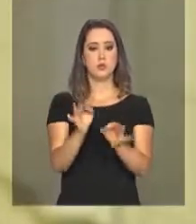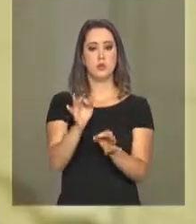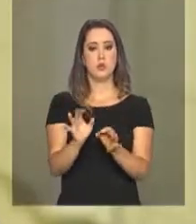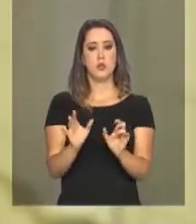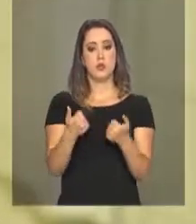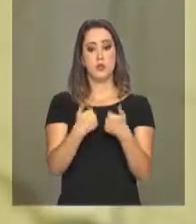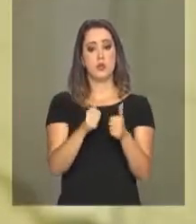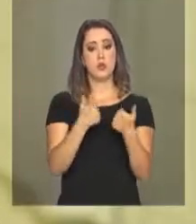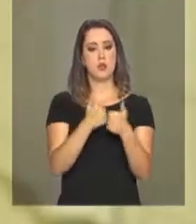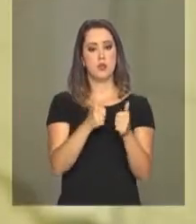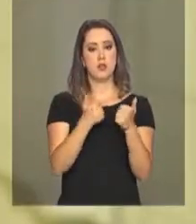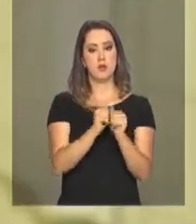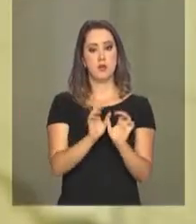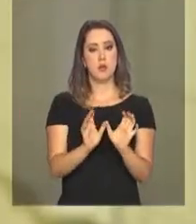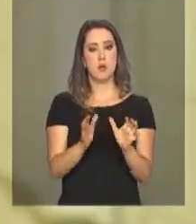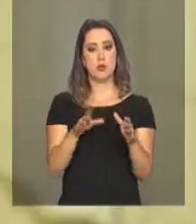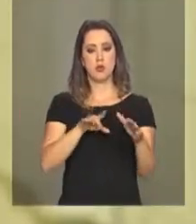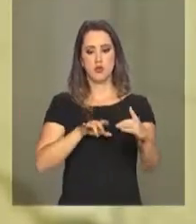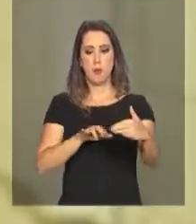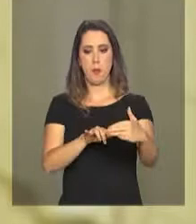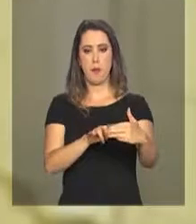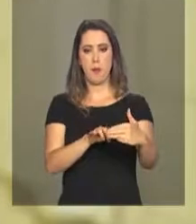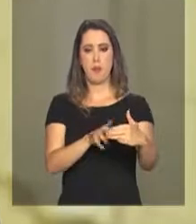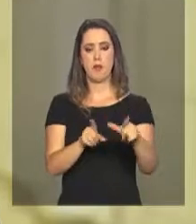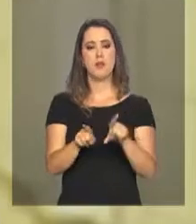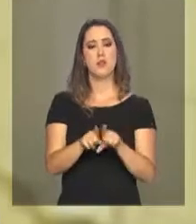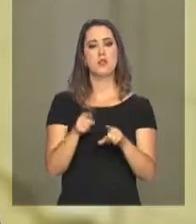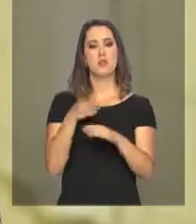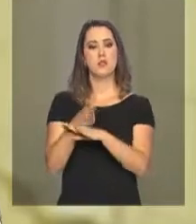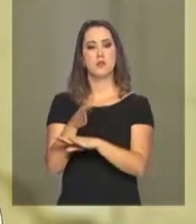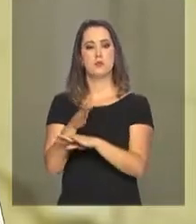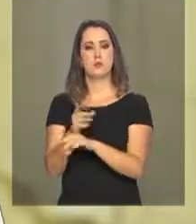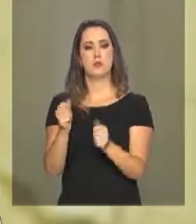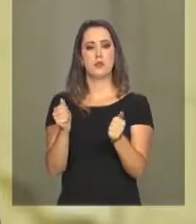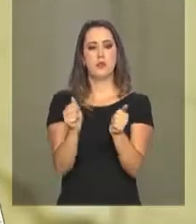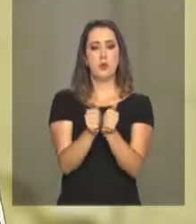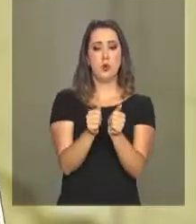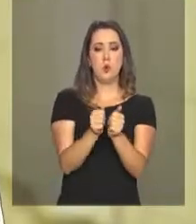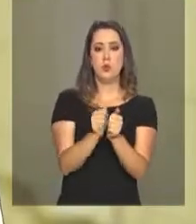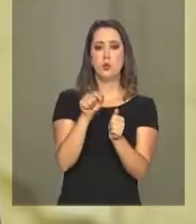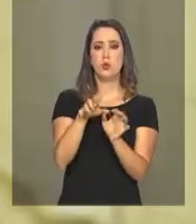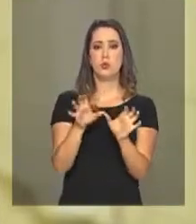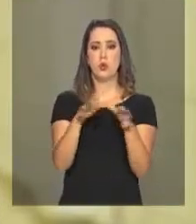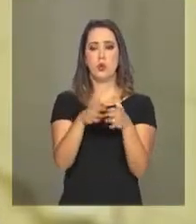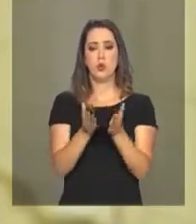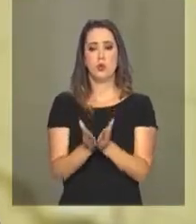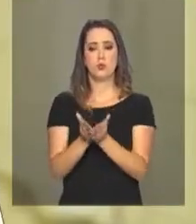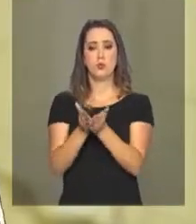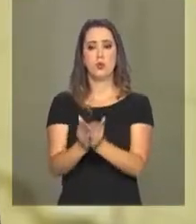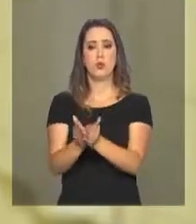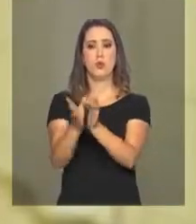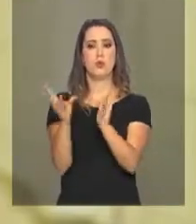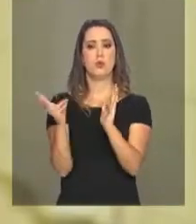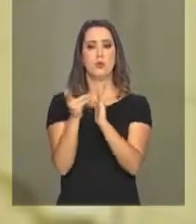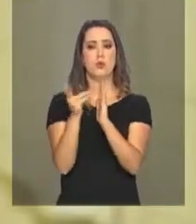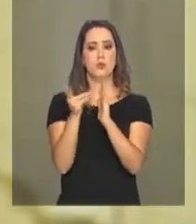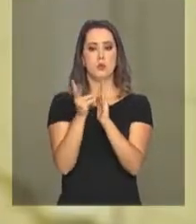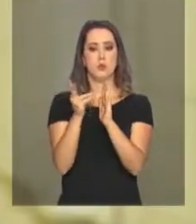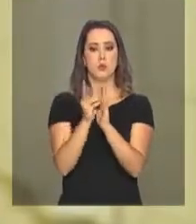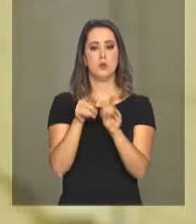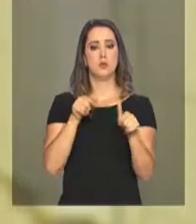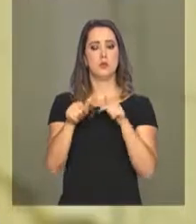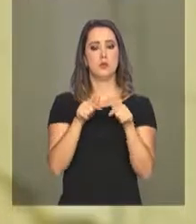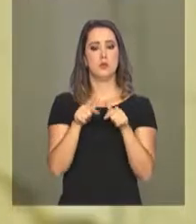urnas e de equipes locais de difícil é fácil como junto a comunidades ribeirinhas indígenas da amazônia os militares atuam